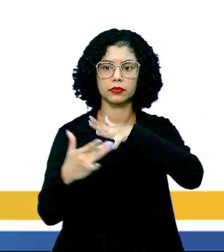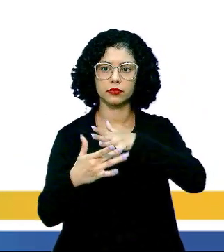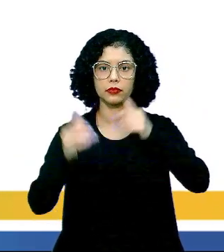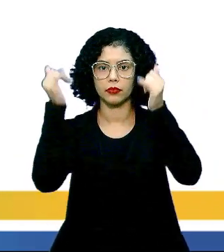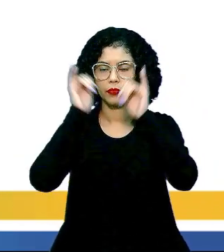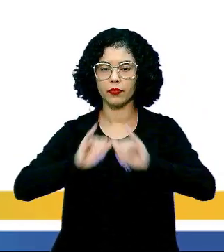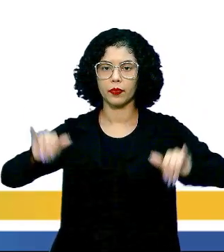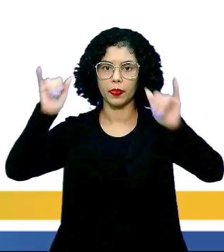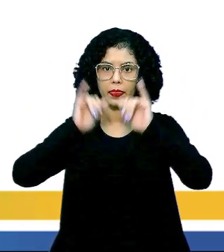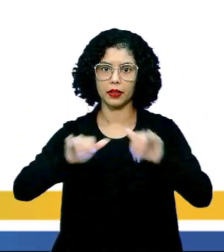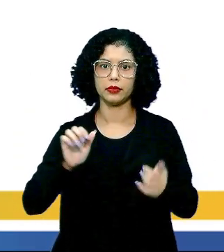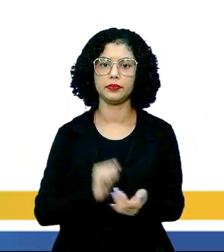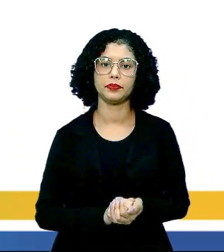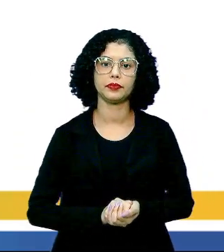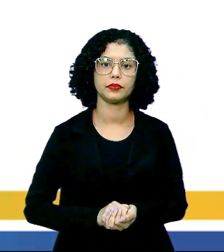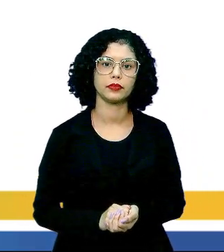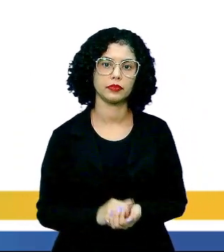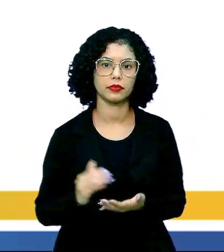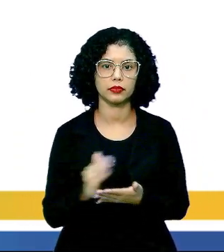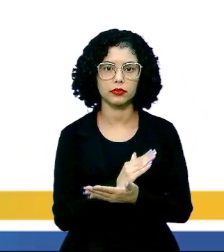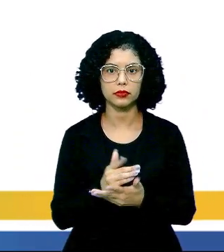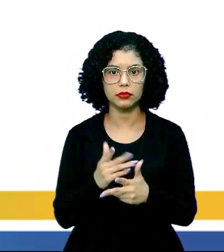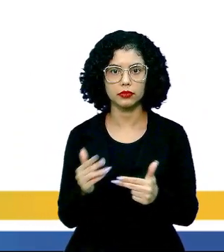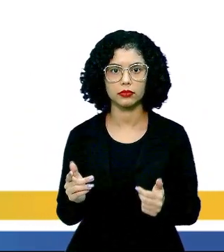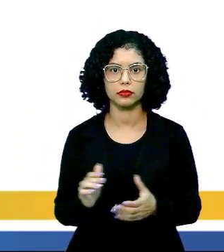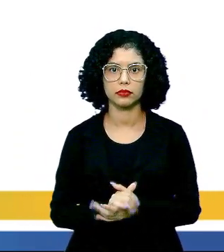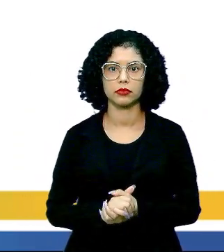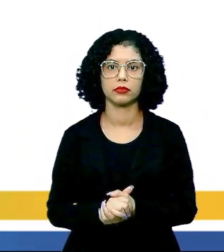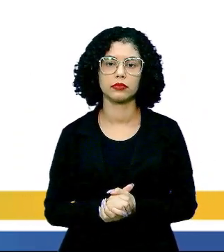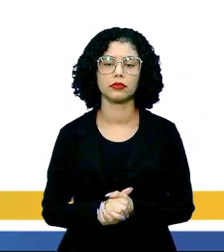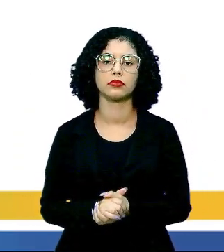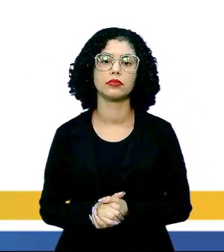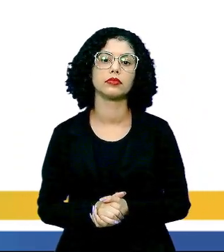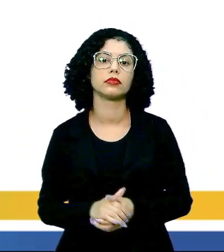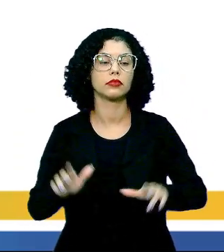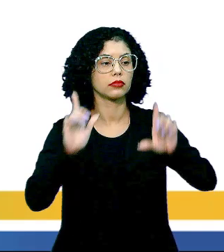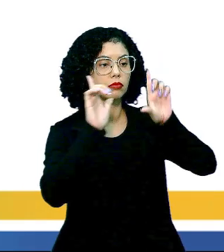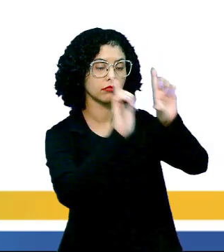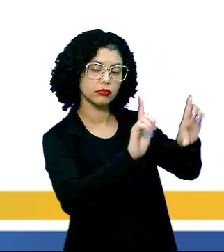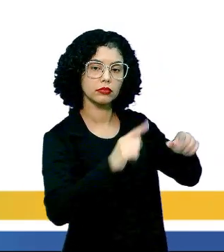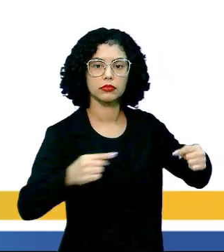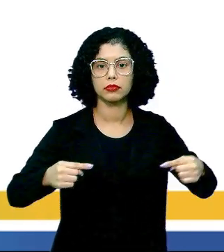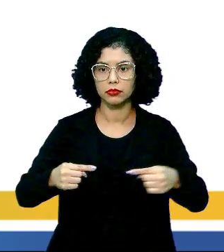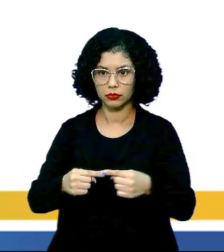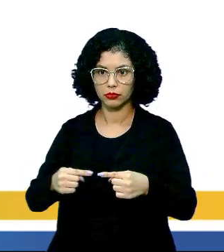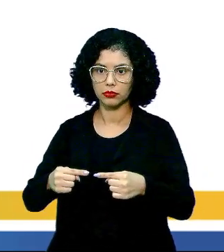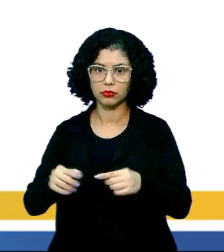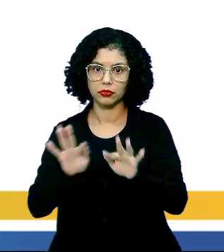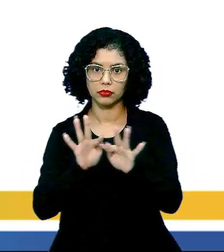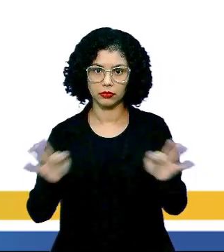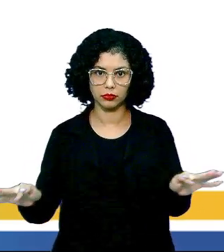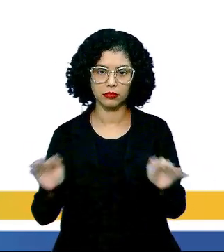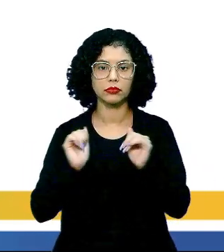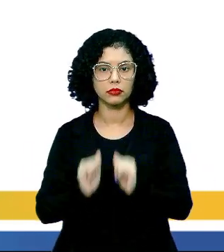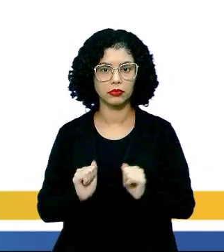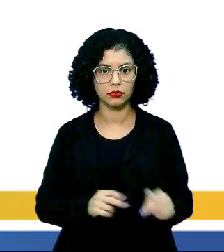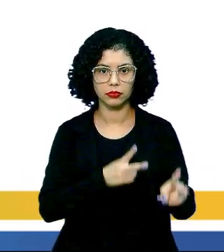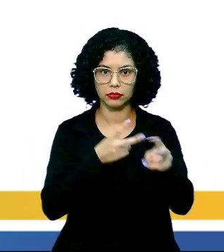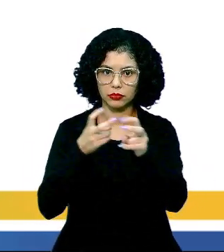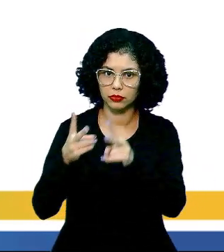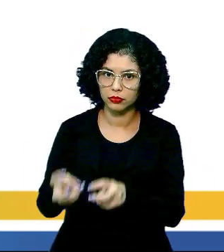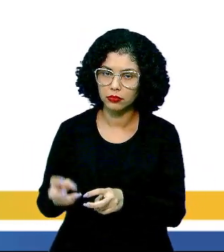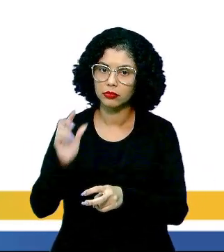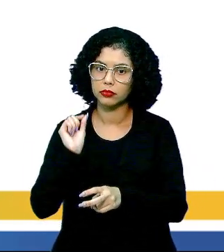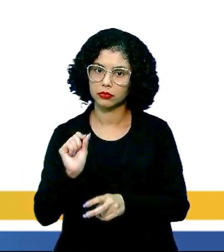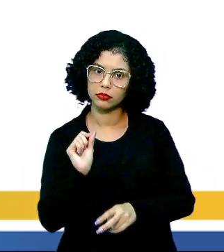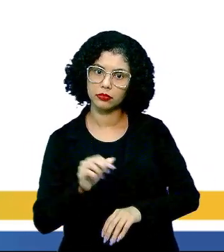para divulgação, para informação de alguma coisa. E esse banner, em acordo com as frases, vocês podem